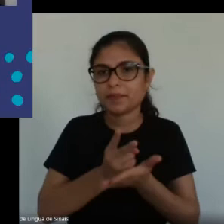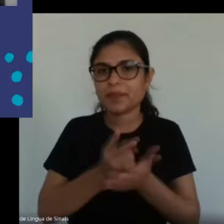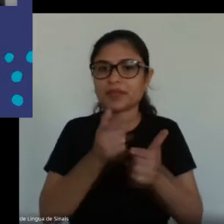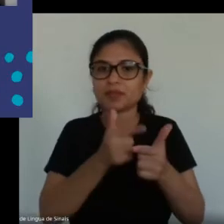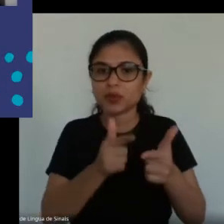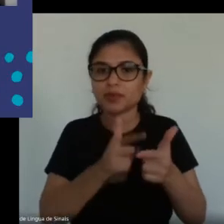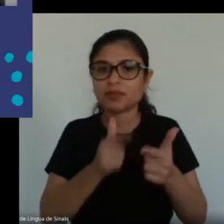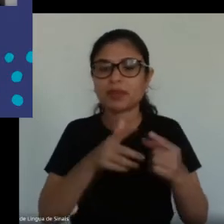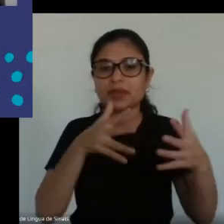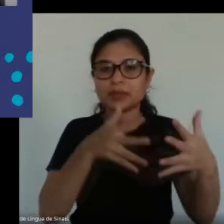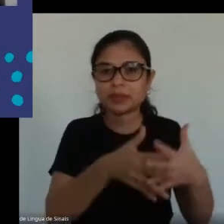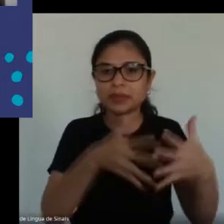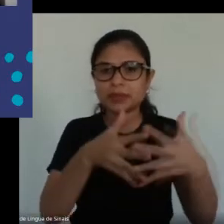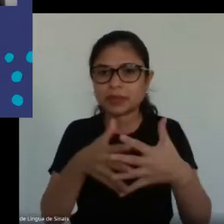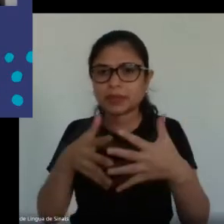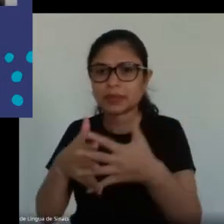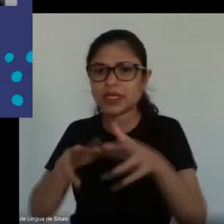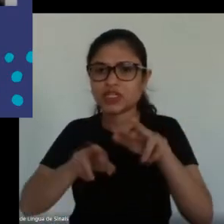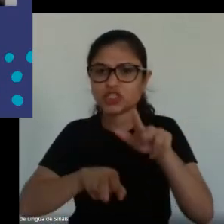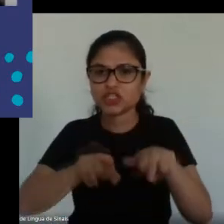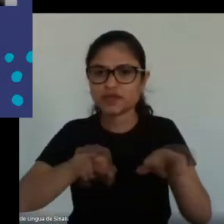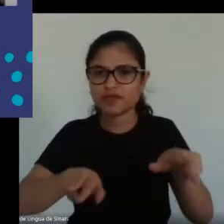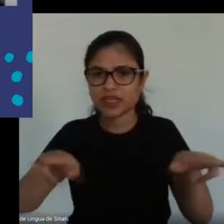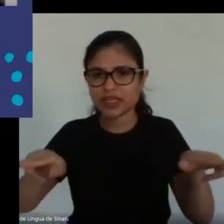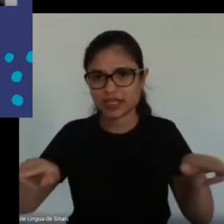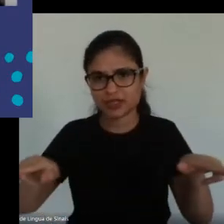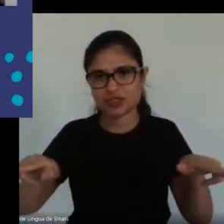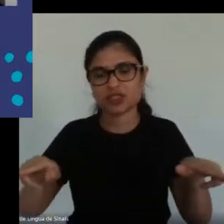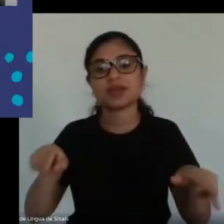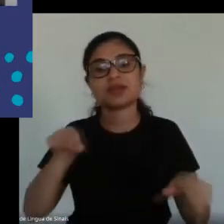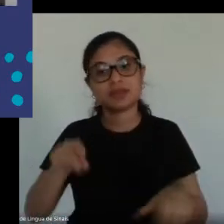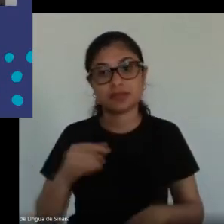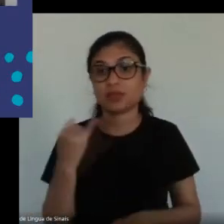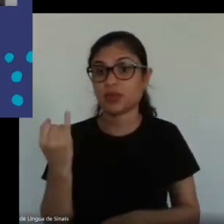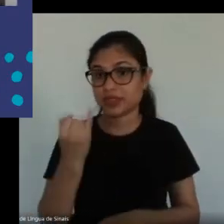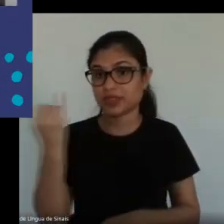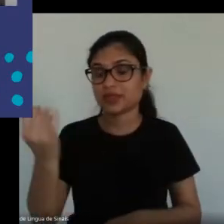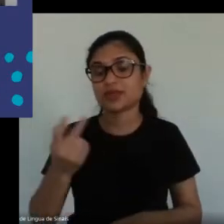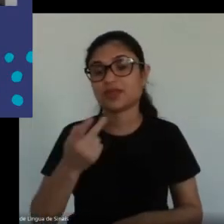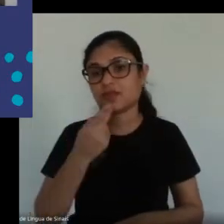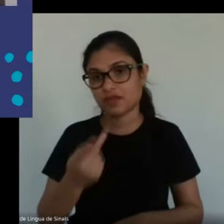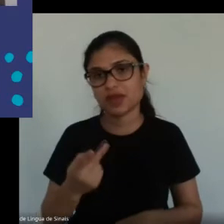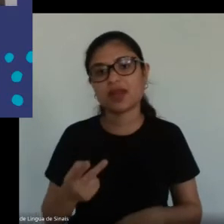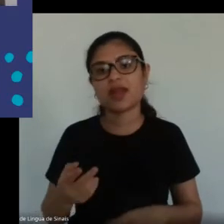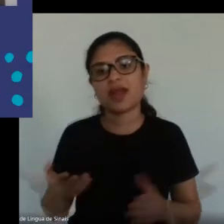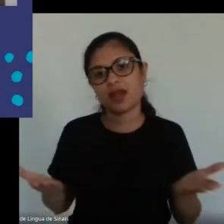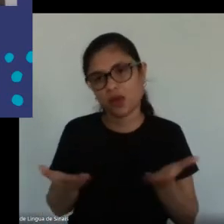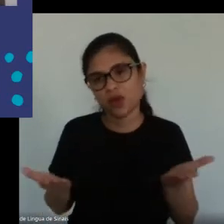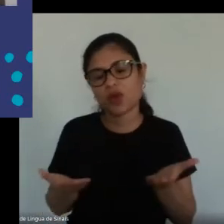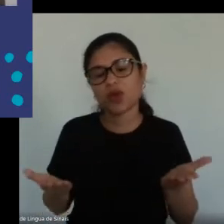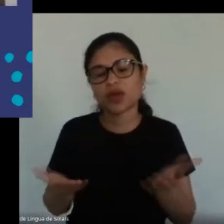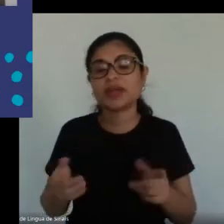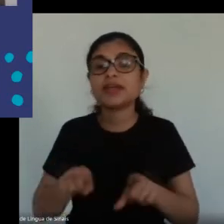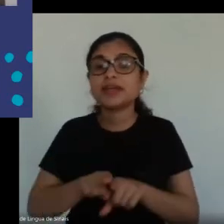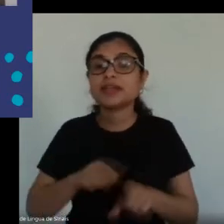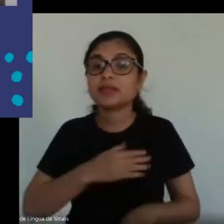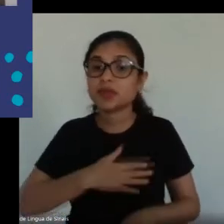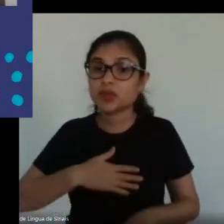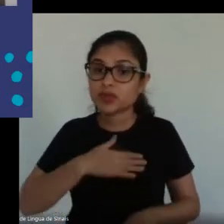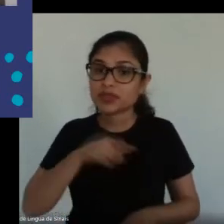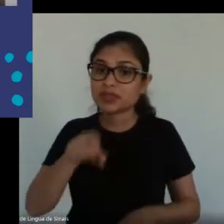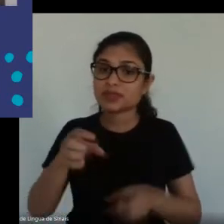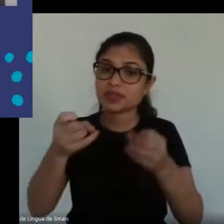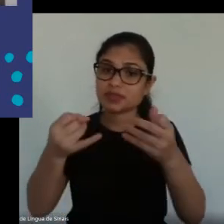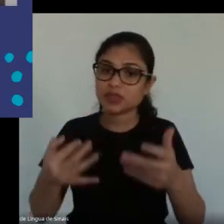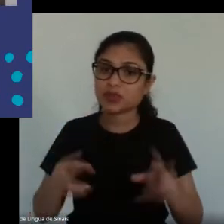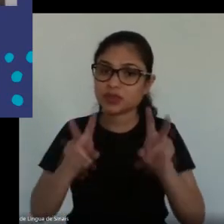outros de forma diferente, né? E isso é muito importante, falar sobre isso nesse cenário. Gostei também quando você